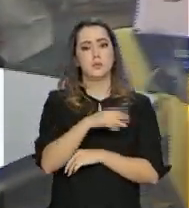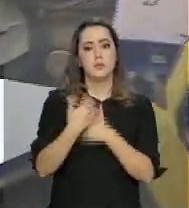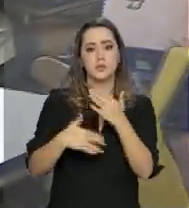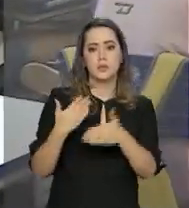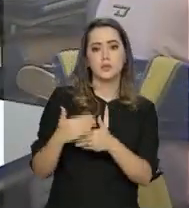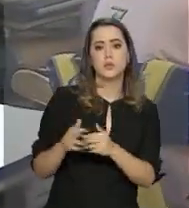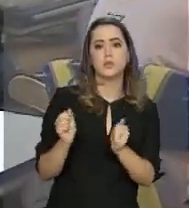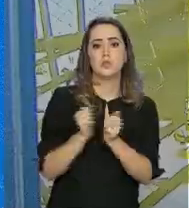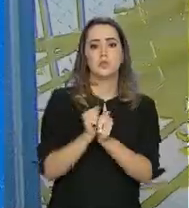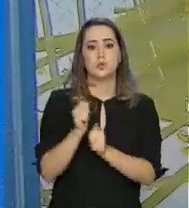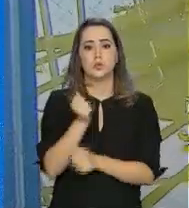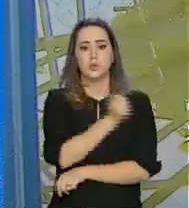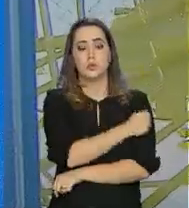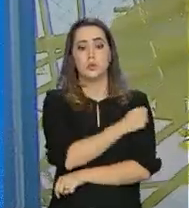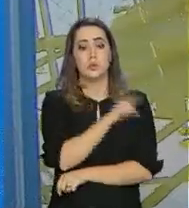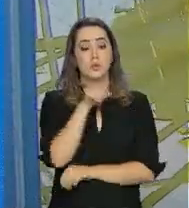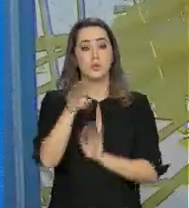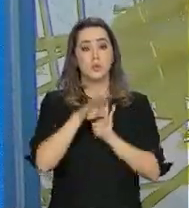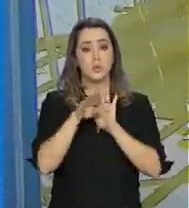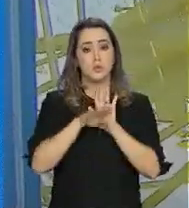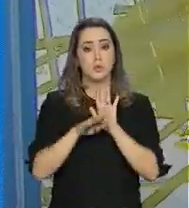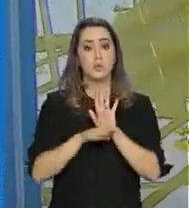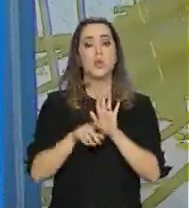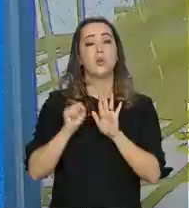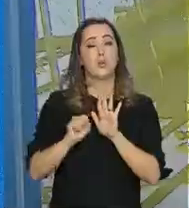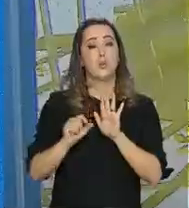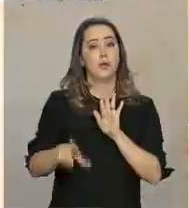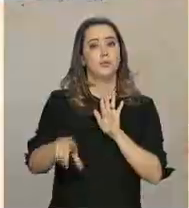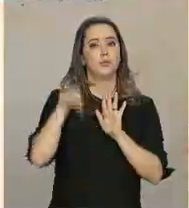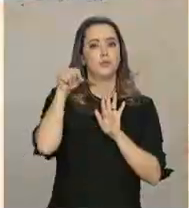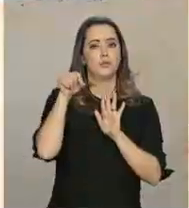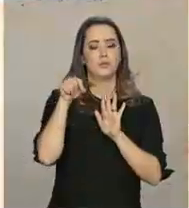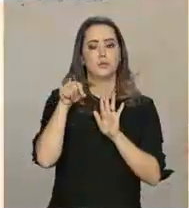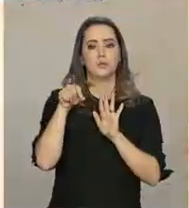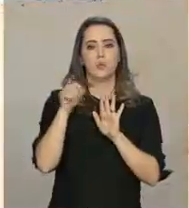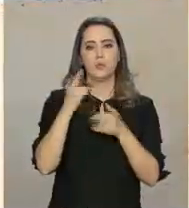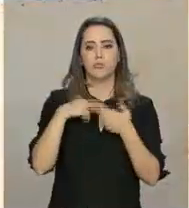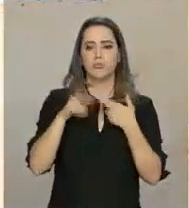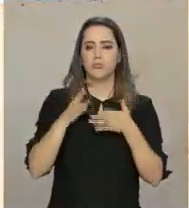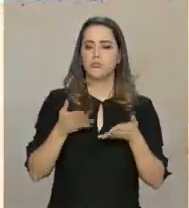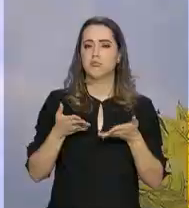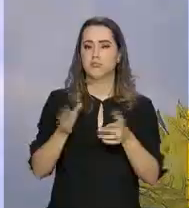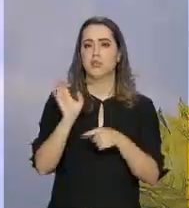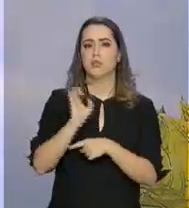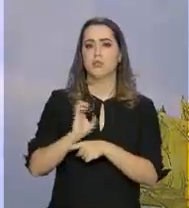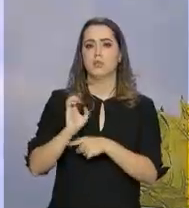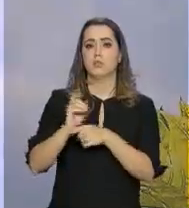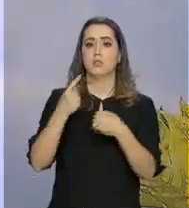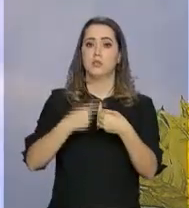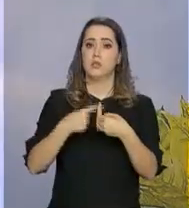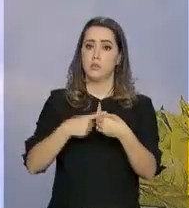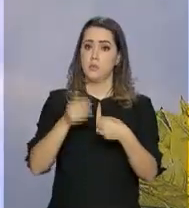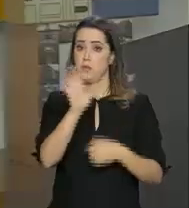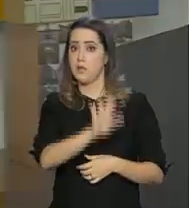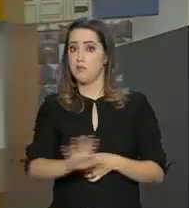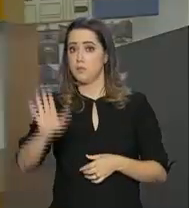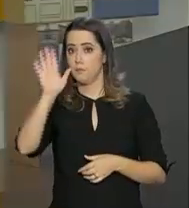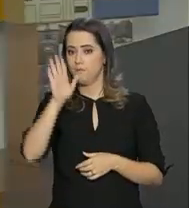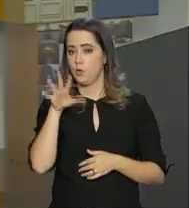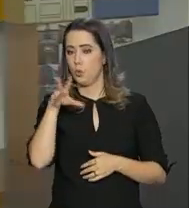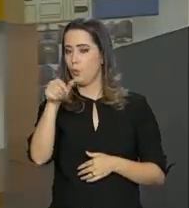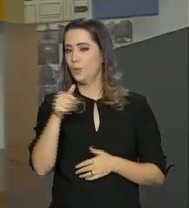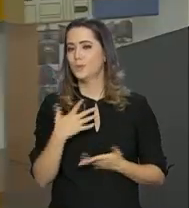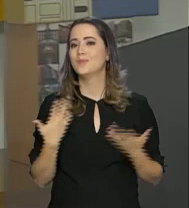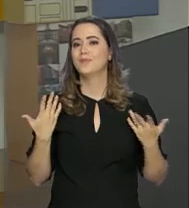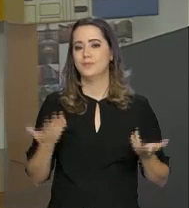seus alunos. O projeto poderá ser selecionado para uma premiação estadual, regional e nacional. São